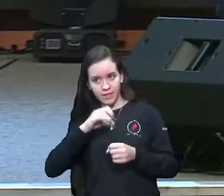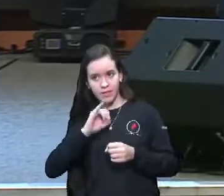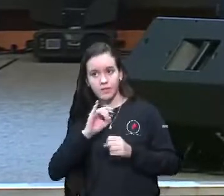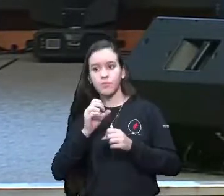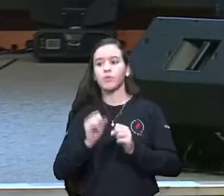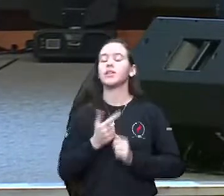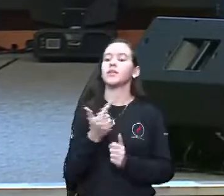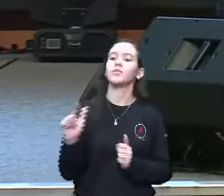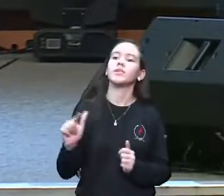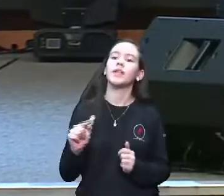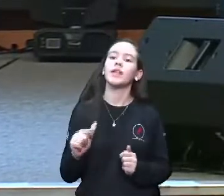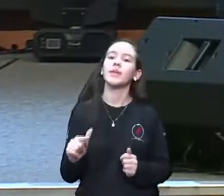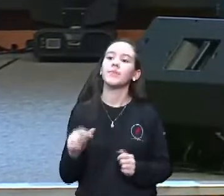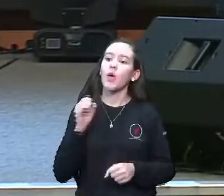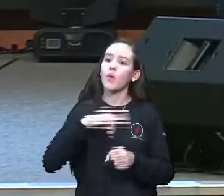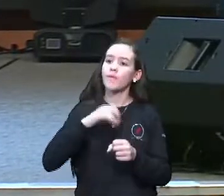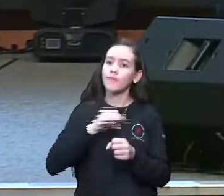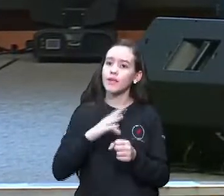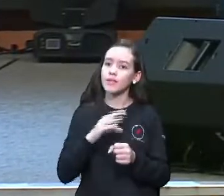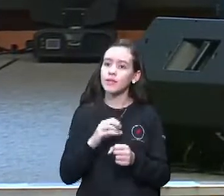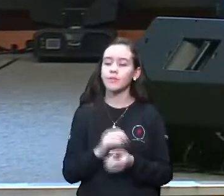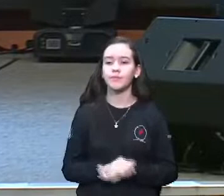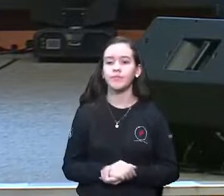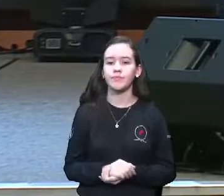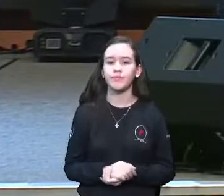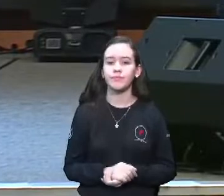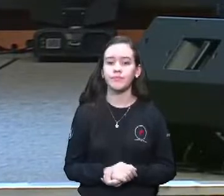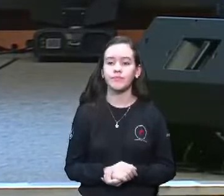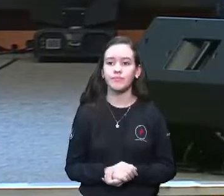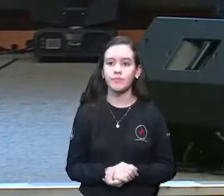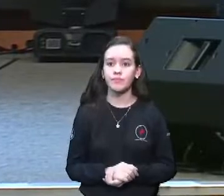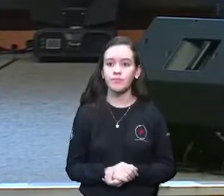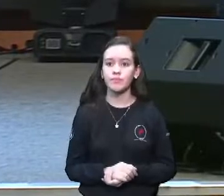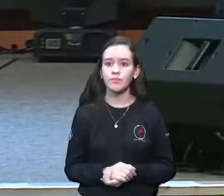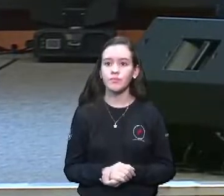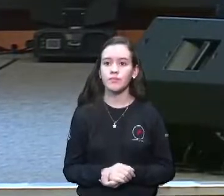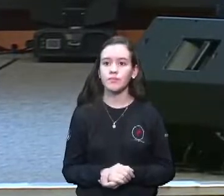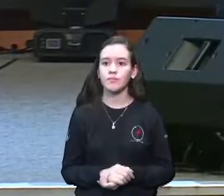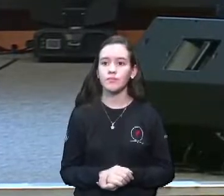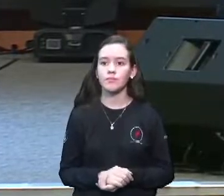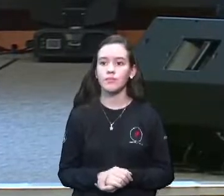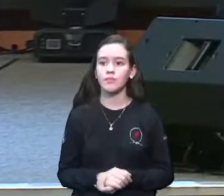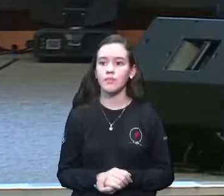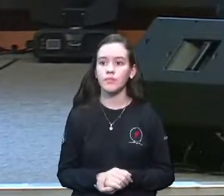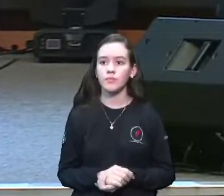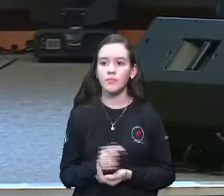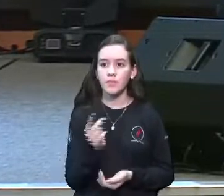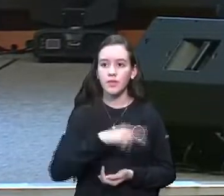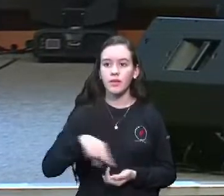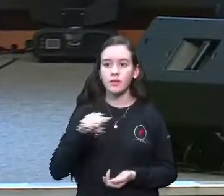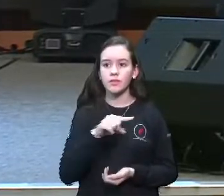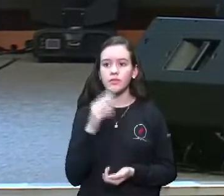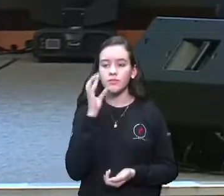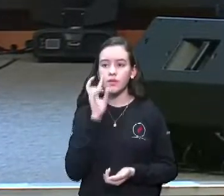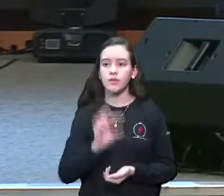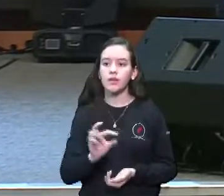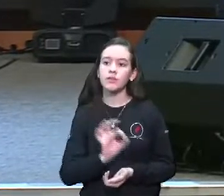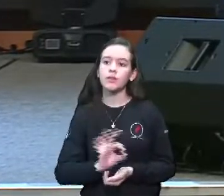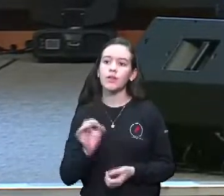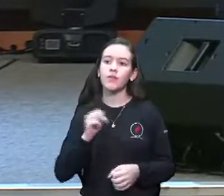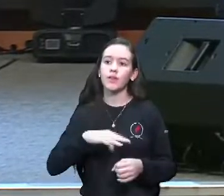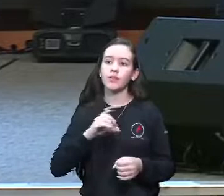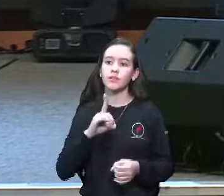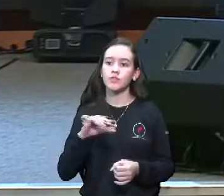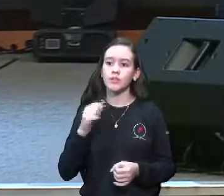oferta, você não veria ofertas sendo entregues aí no dia 31. Você está me entendendo? Porque quem criou isso não